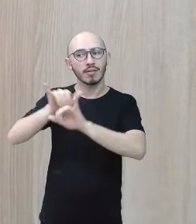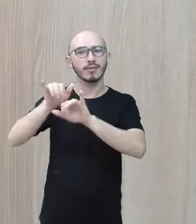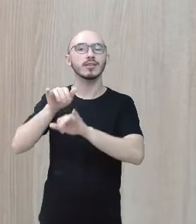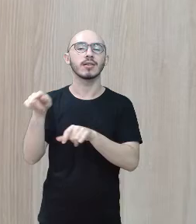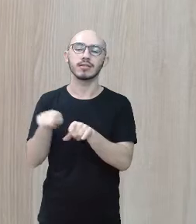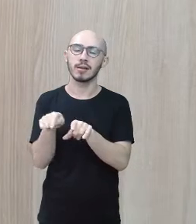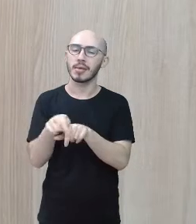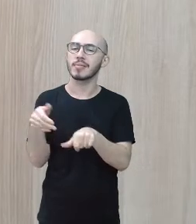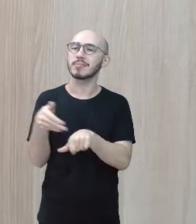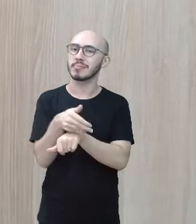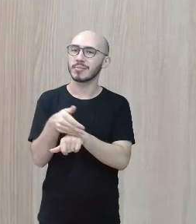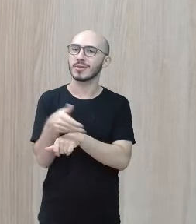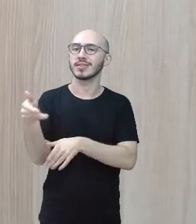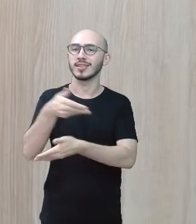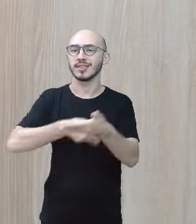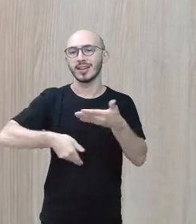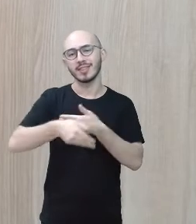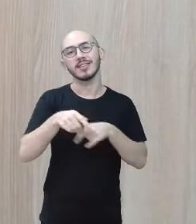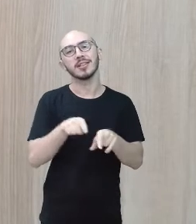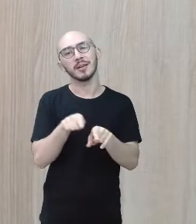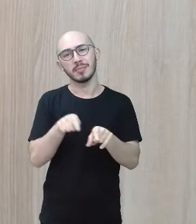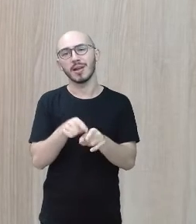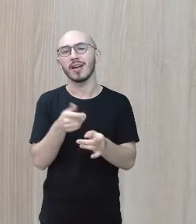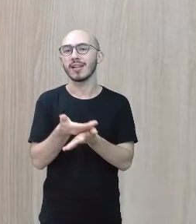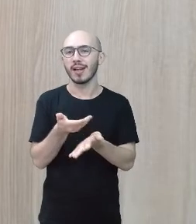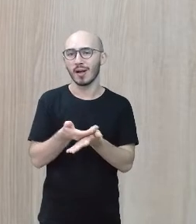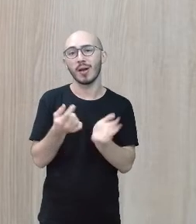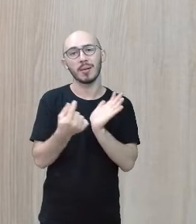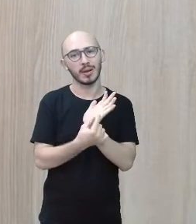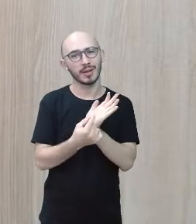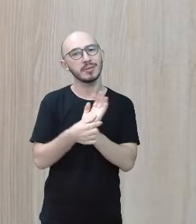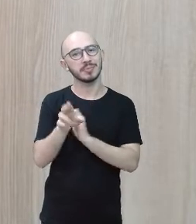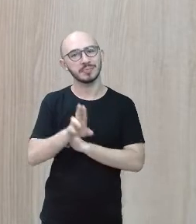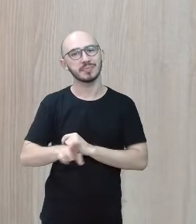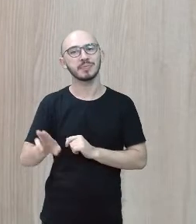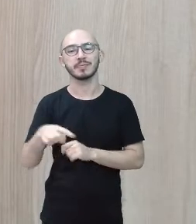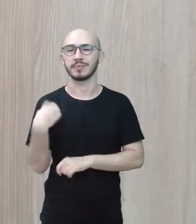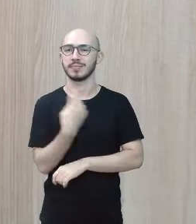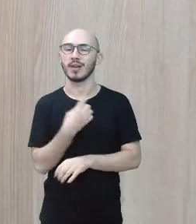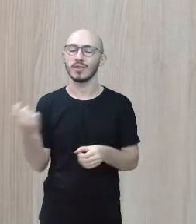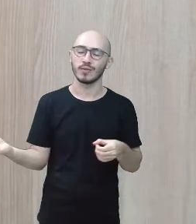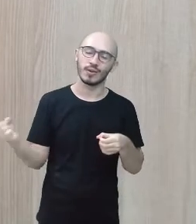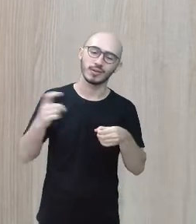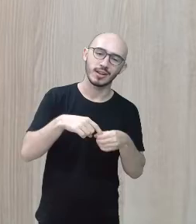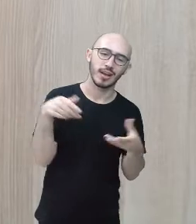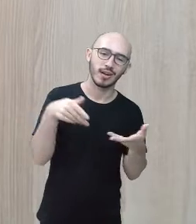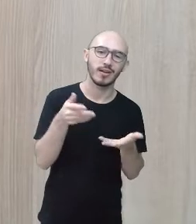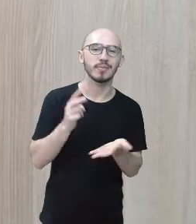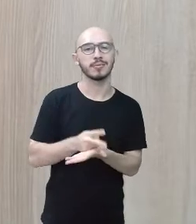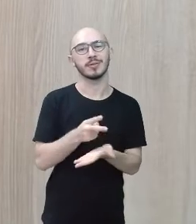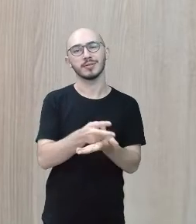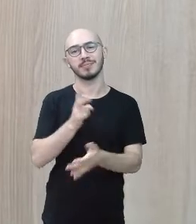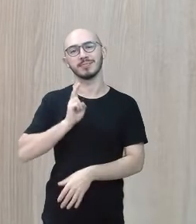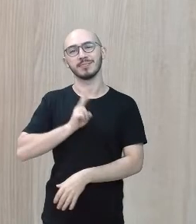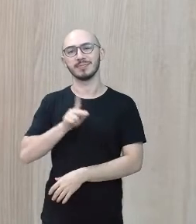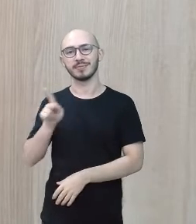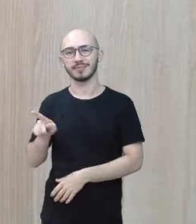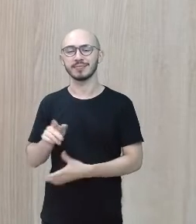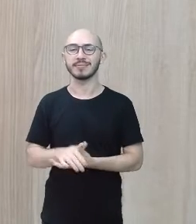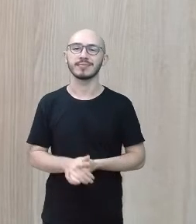ele possa baixar o aplicativo e assistir a nossa aula, tá bom? Eu vou voltar aqui com a Briane e ela vai dar início à aula de